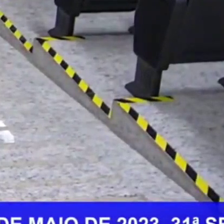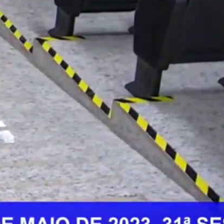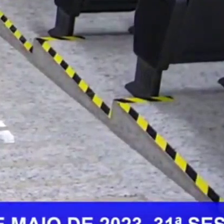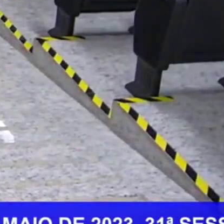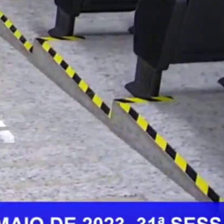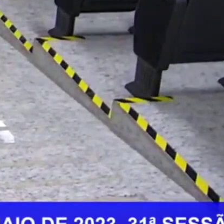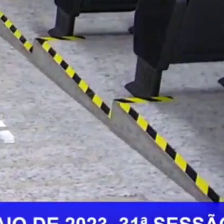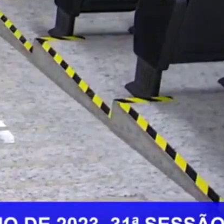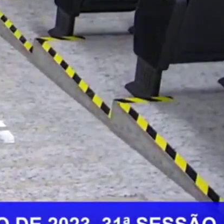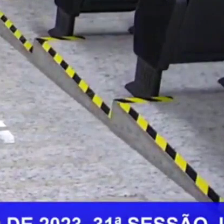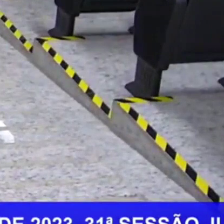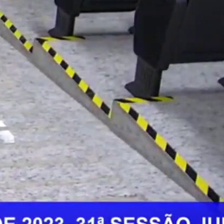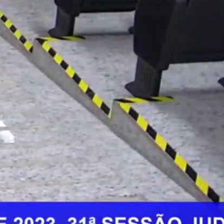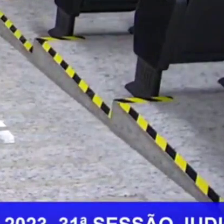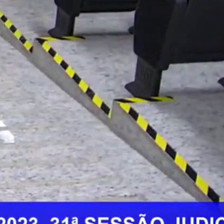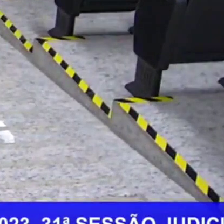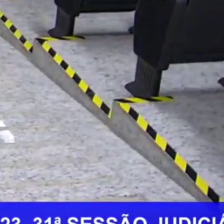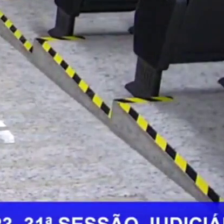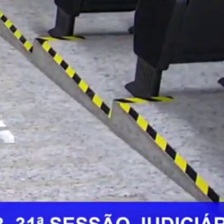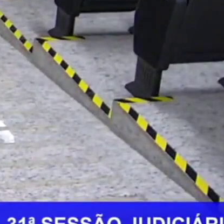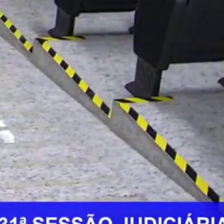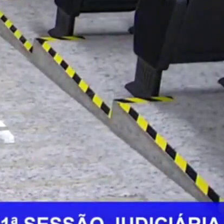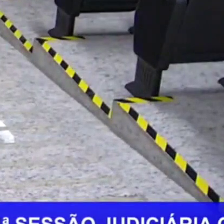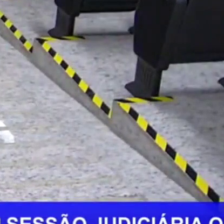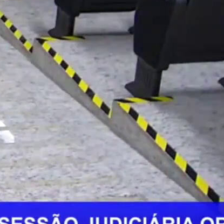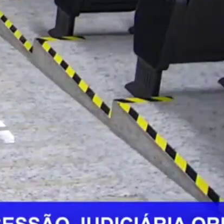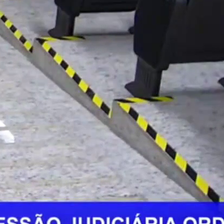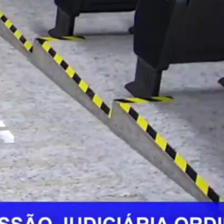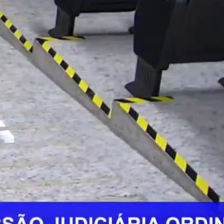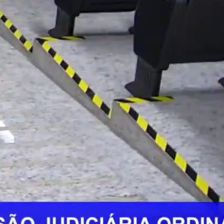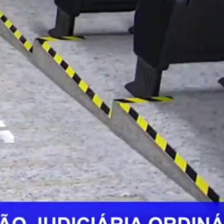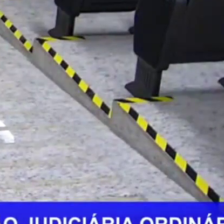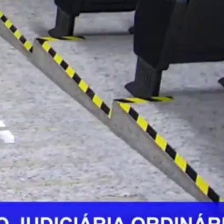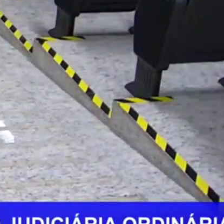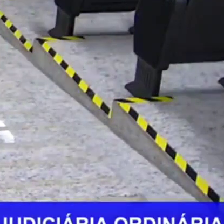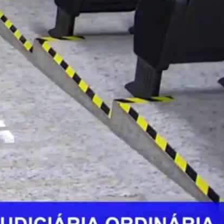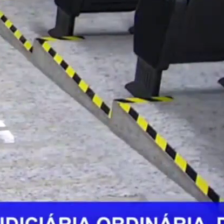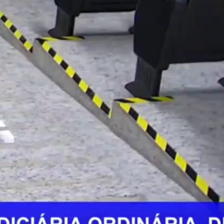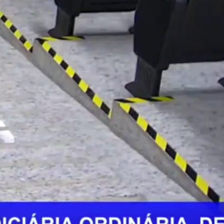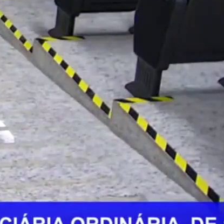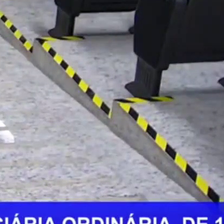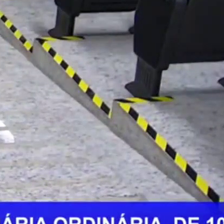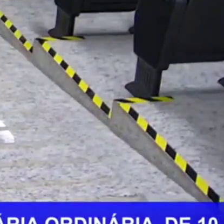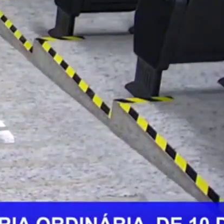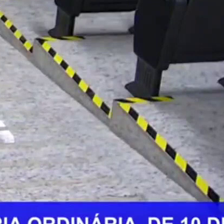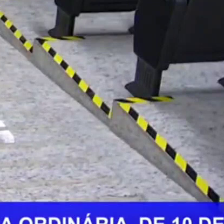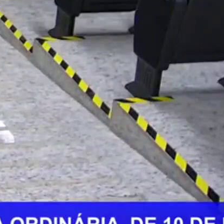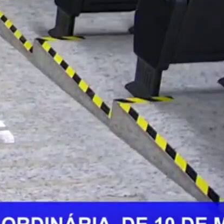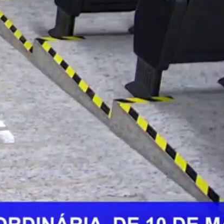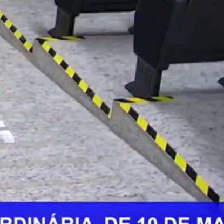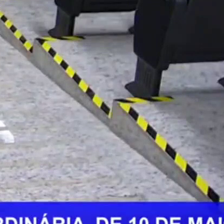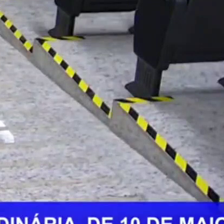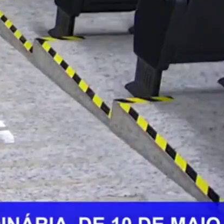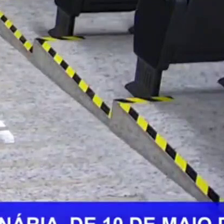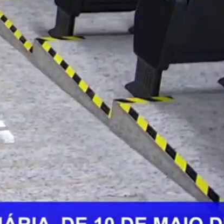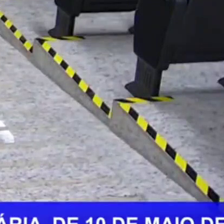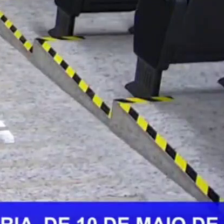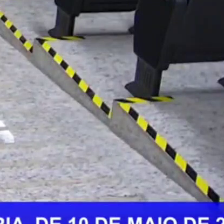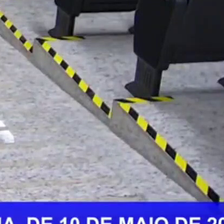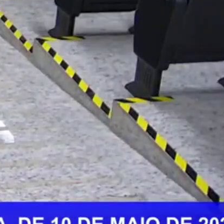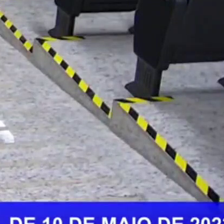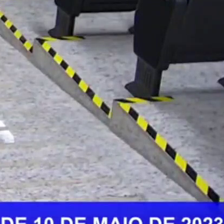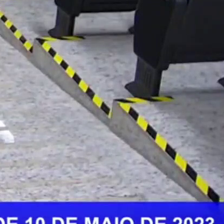Secretária judiciária do lado direito do desembargador João Lages está auxiliando em seu computador.